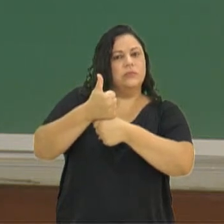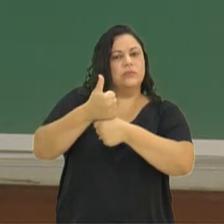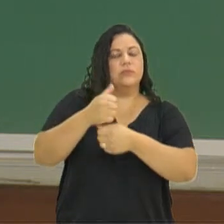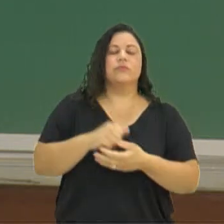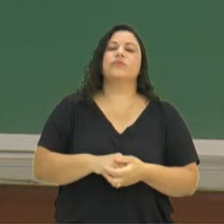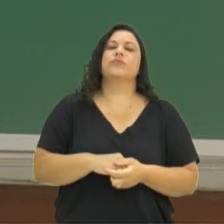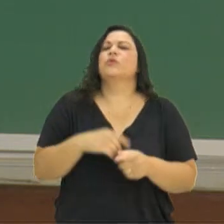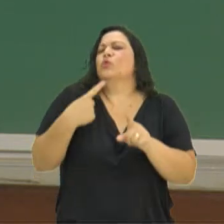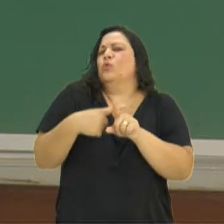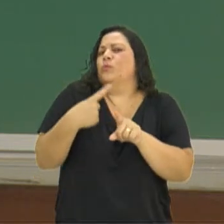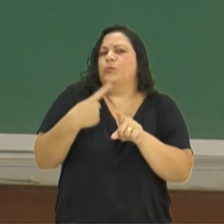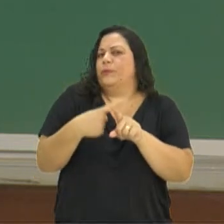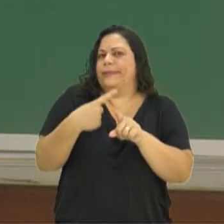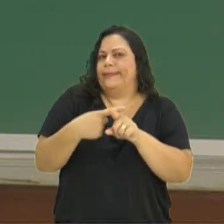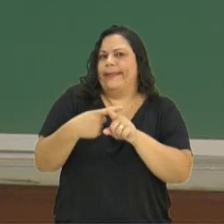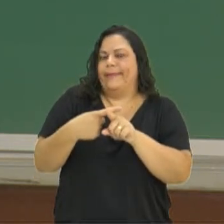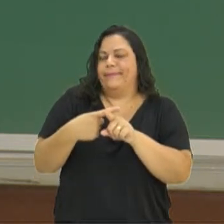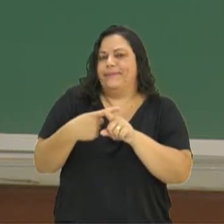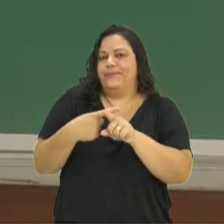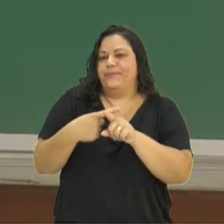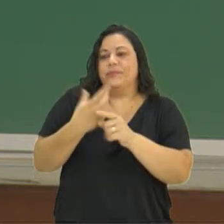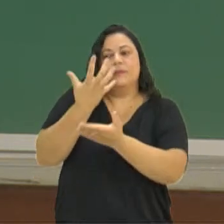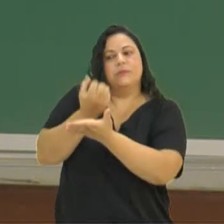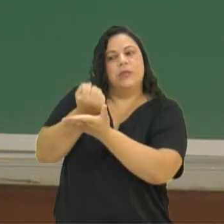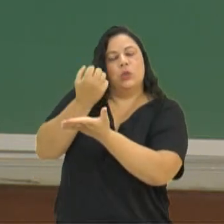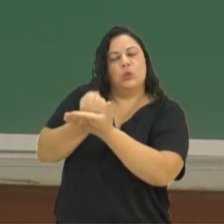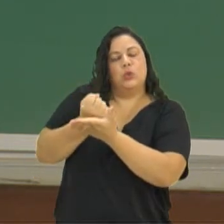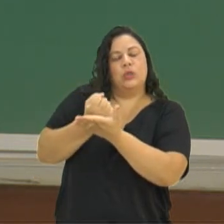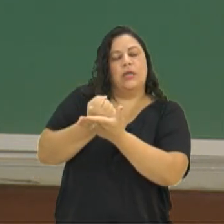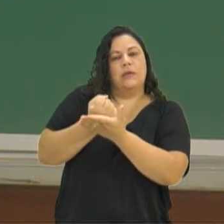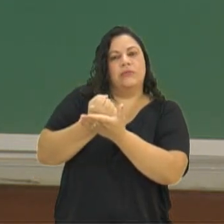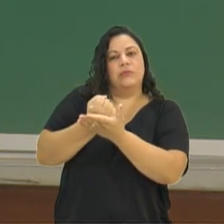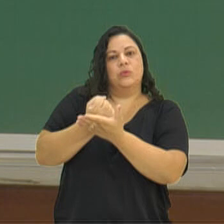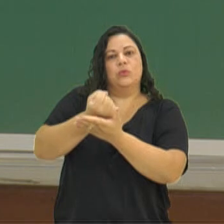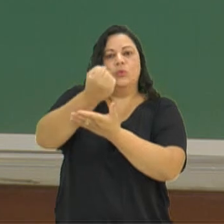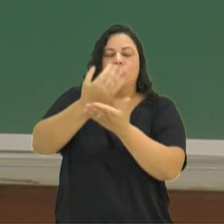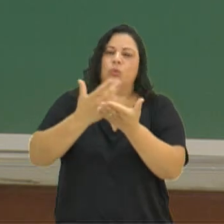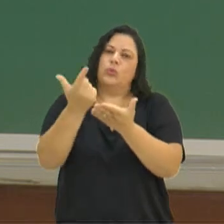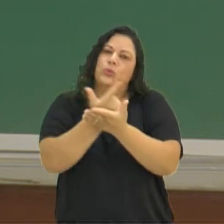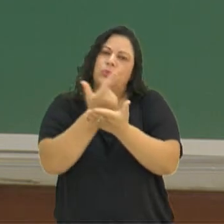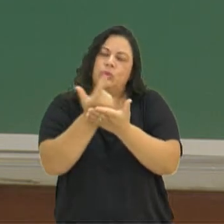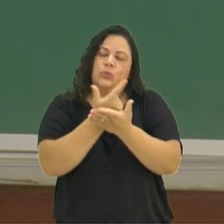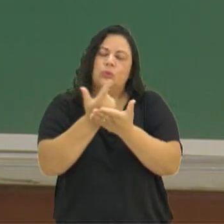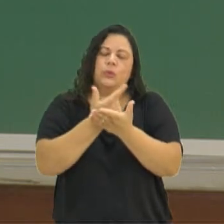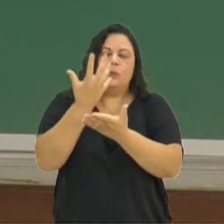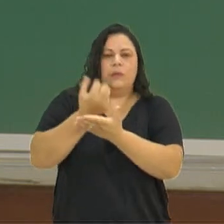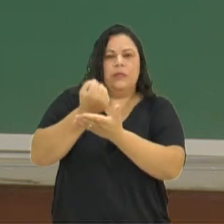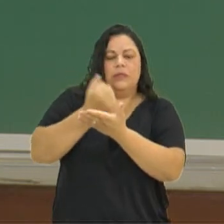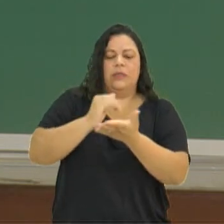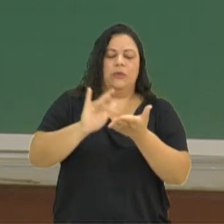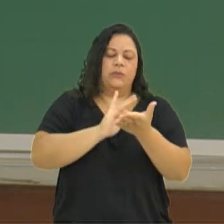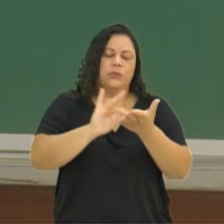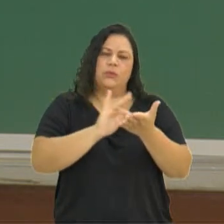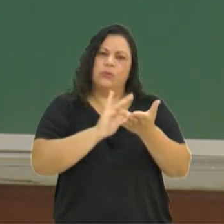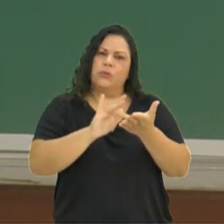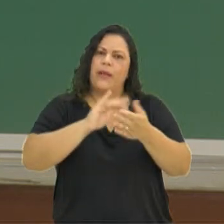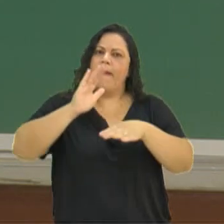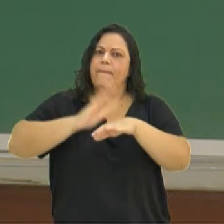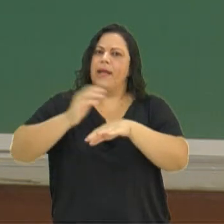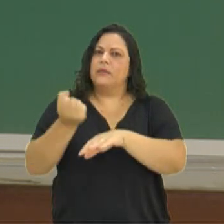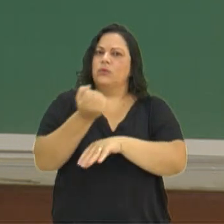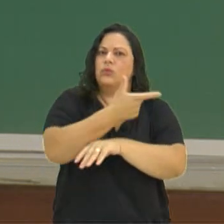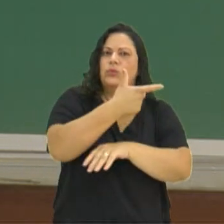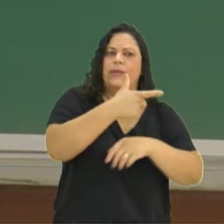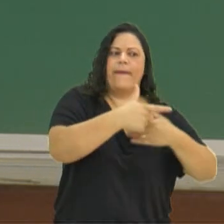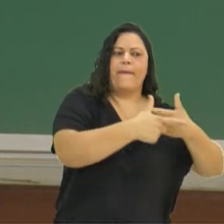o fato de que os e-books se vendam hoje em dia mais do que os de papel é algo assombroso, segundo eles, porque se